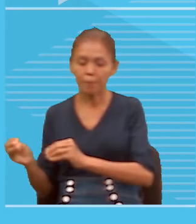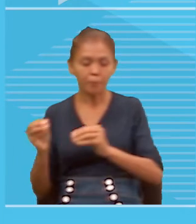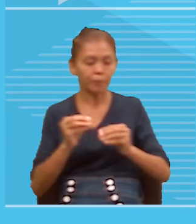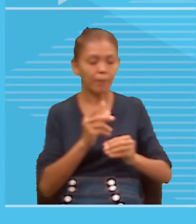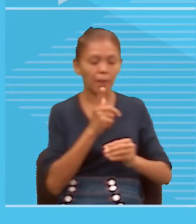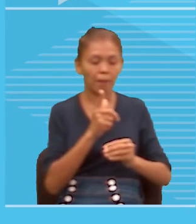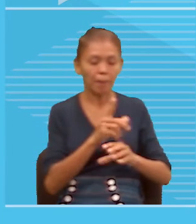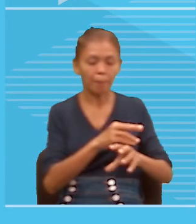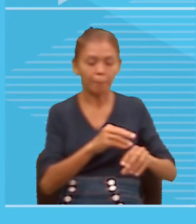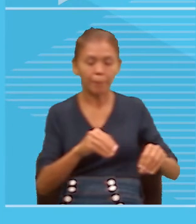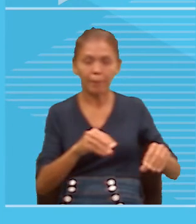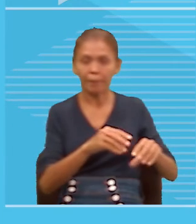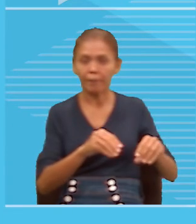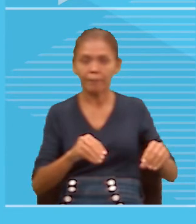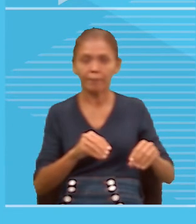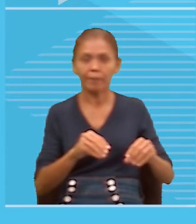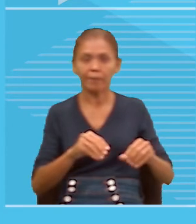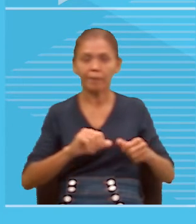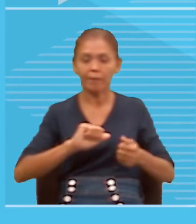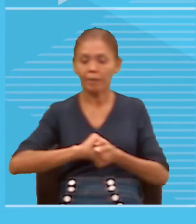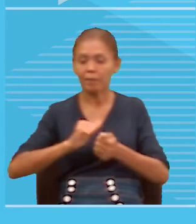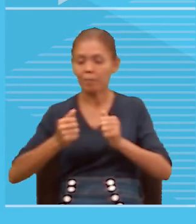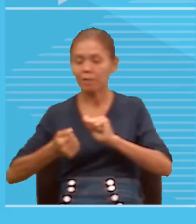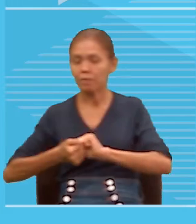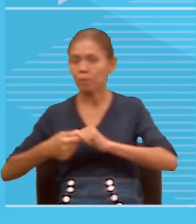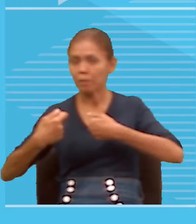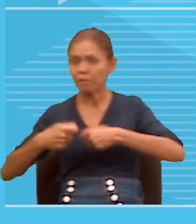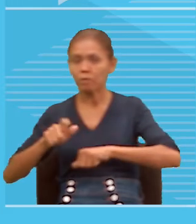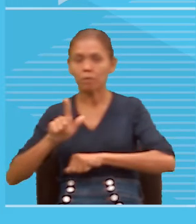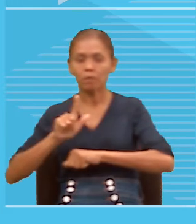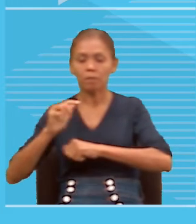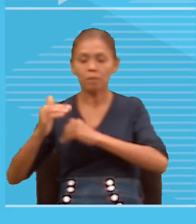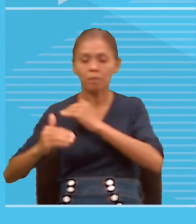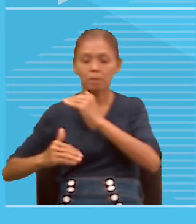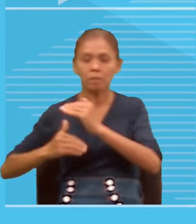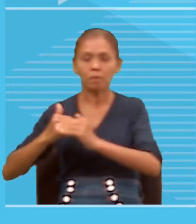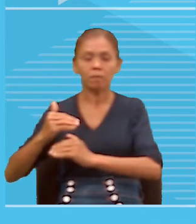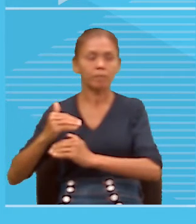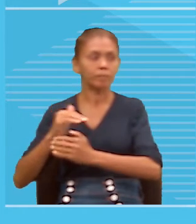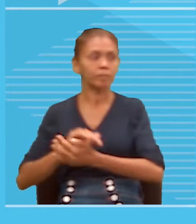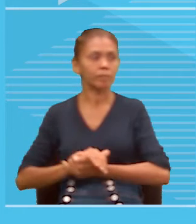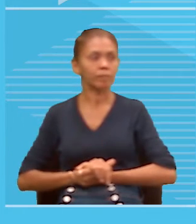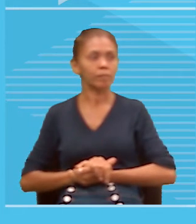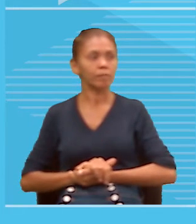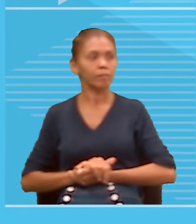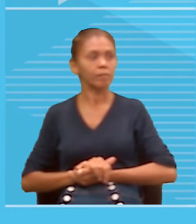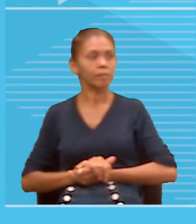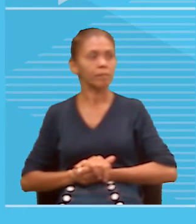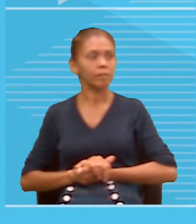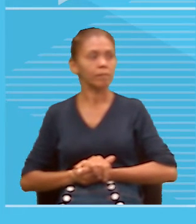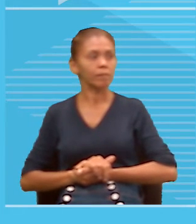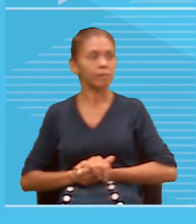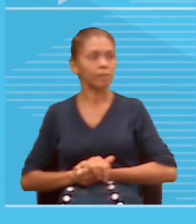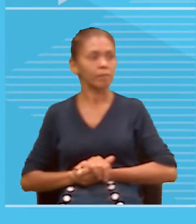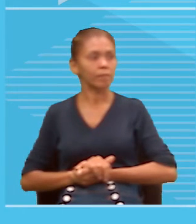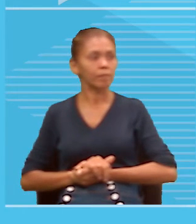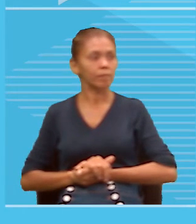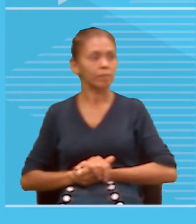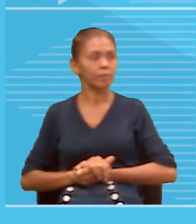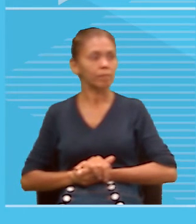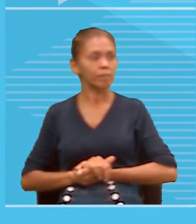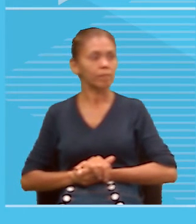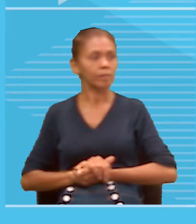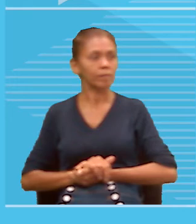para que os seres tolerassem esse novo ambiente Então para que que serve aqui cada uma dessas coisas né esse saco